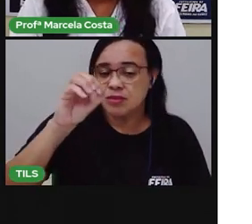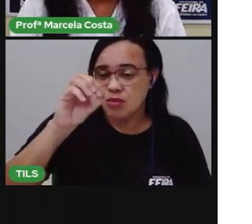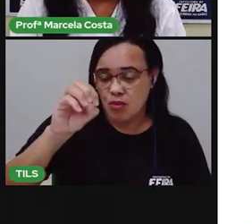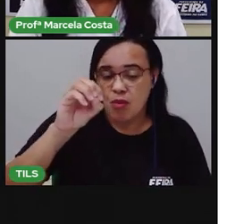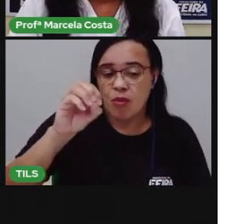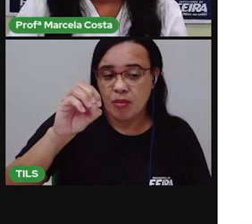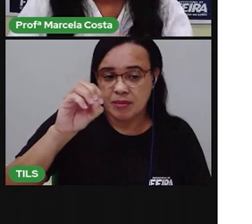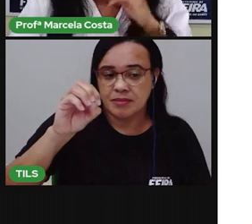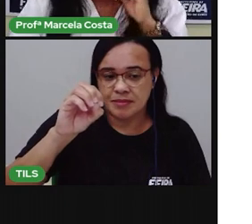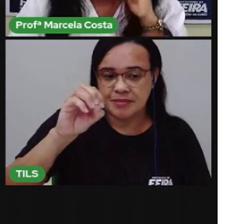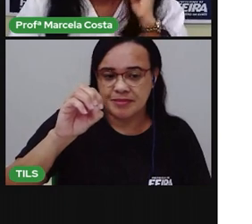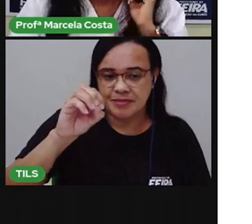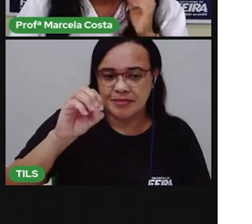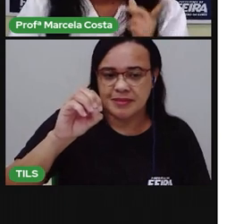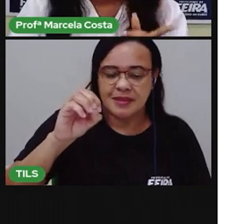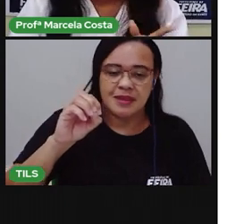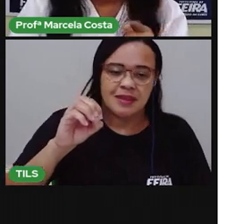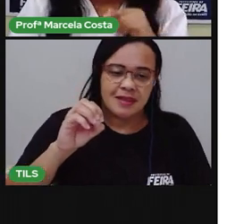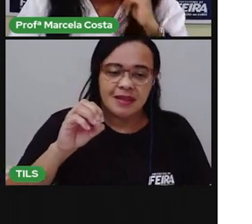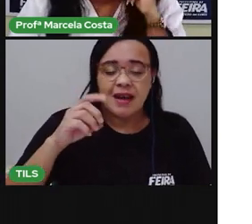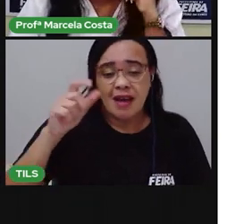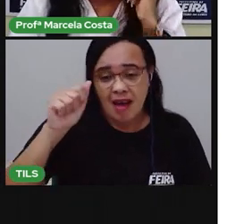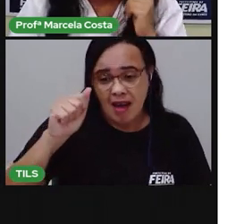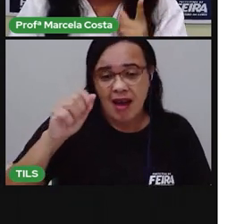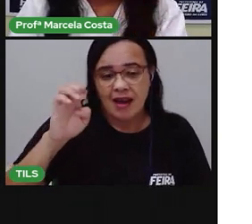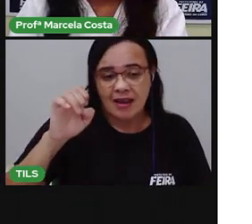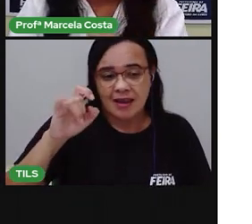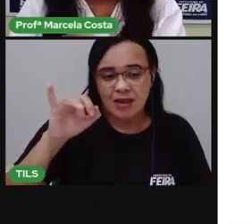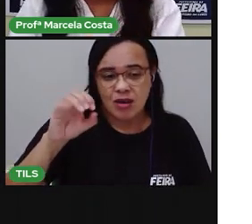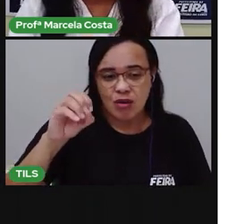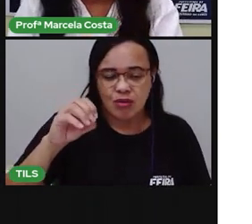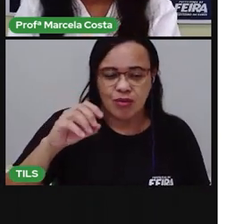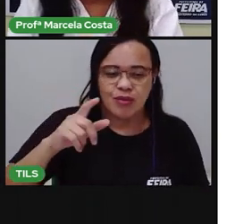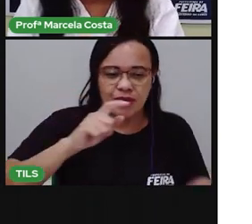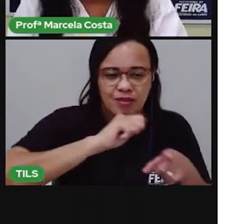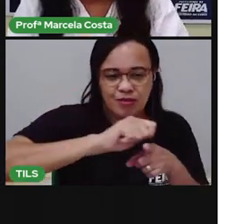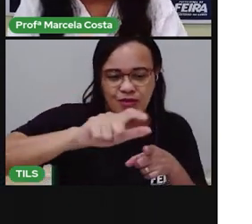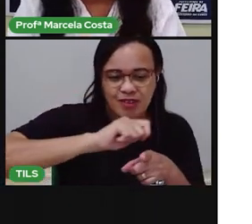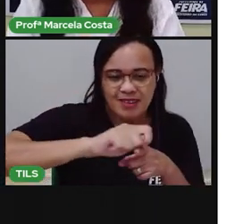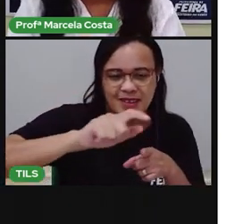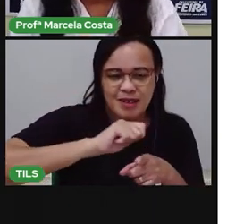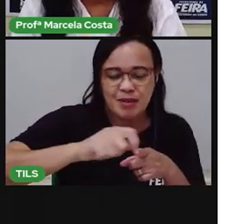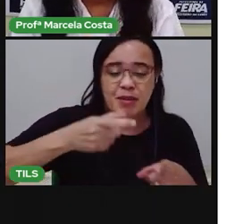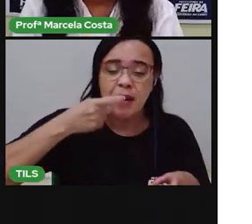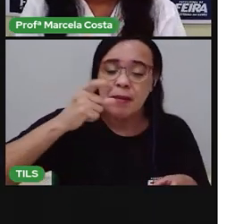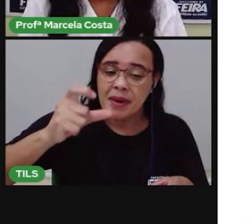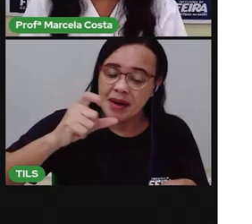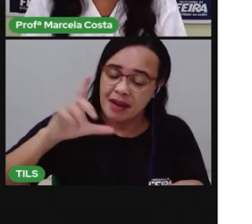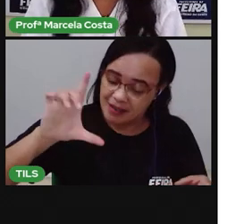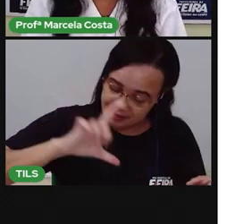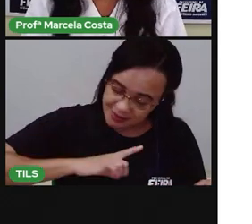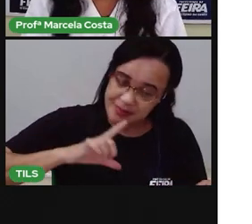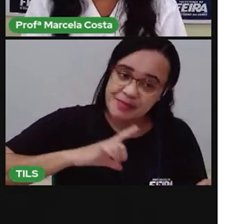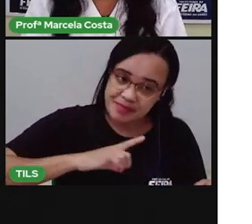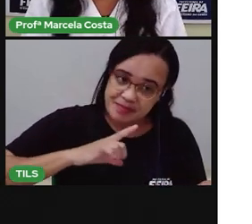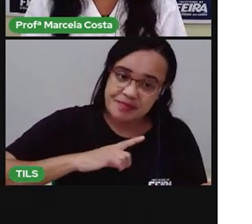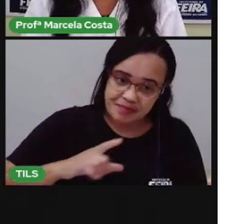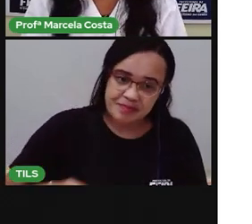O. São sons das vogais, são os fonemas presentes nas palavras.